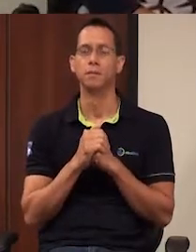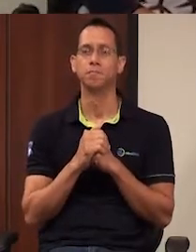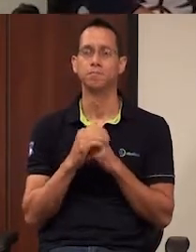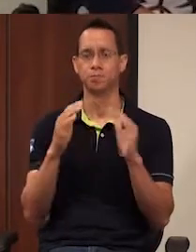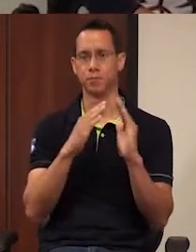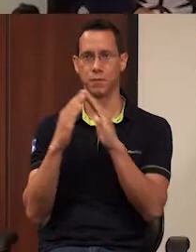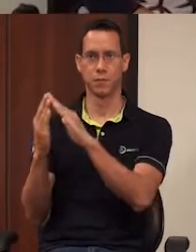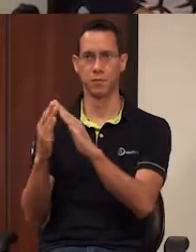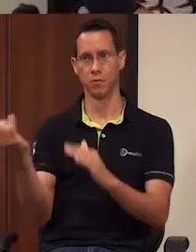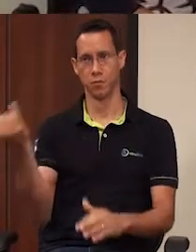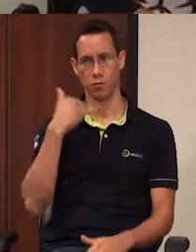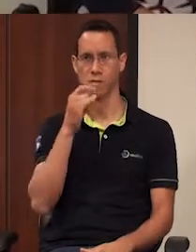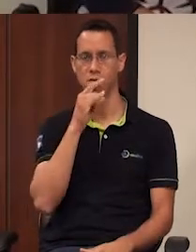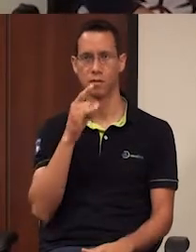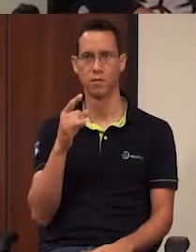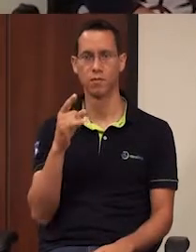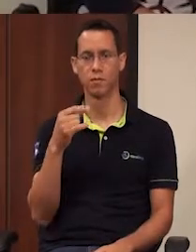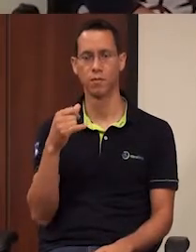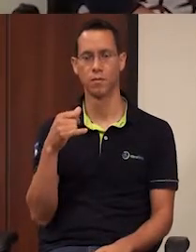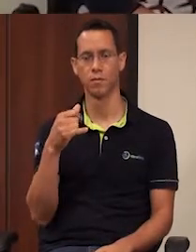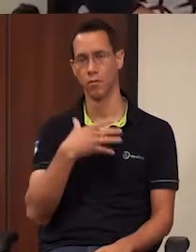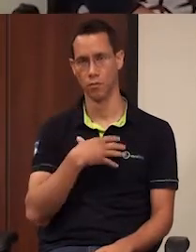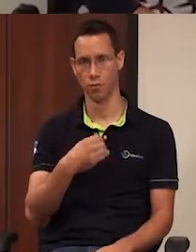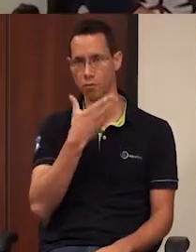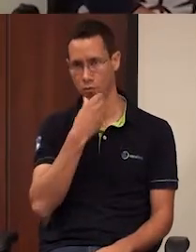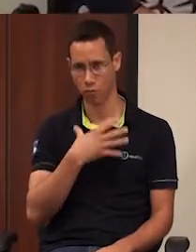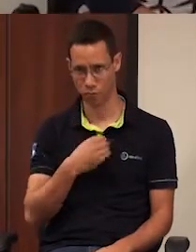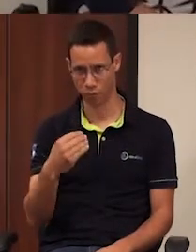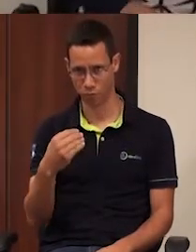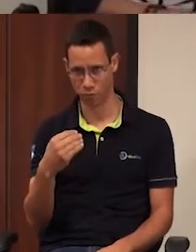vizinho que o filho de 15 anos tinha ido a um